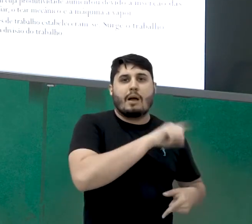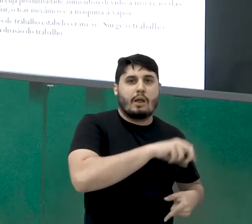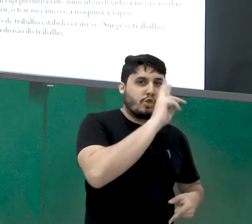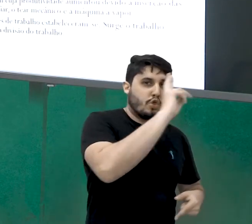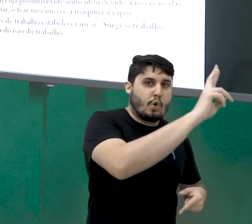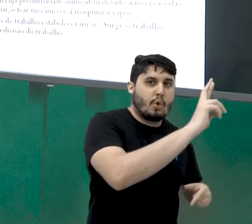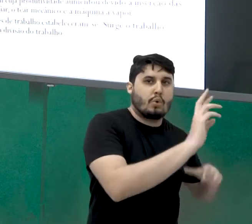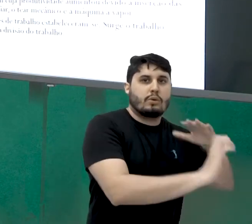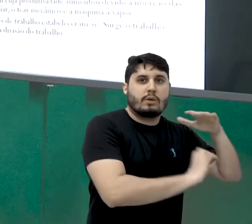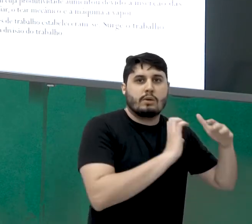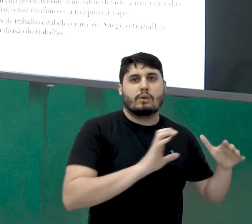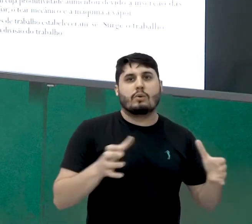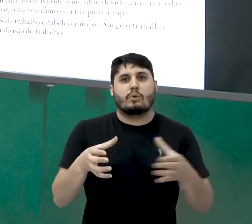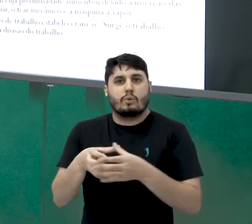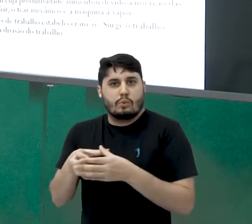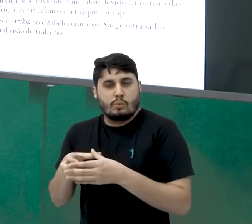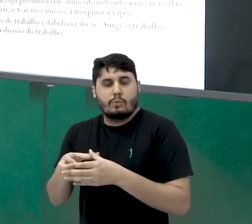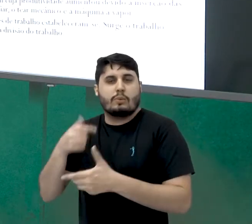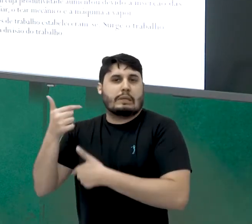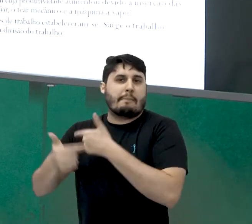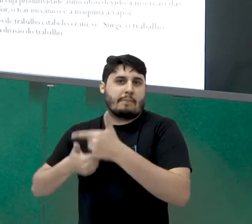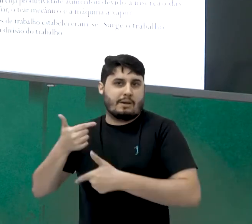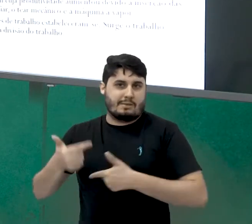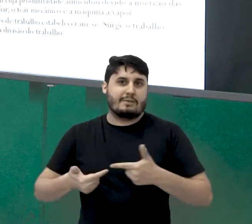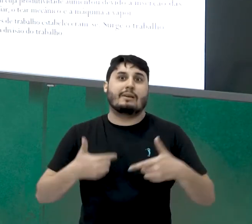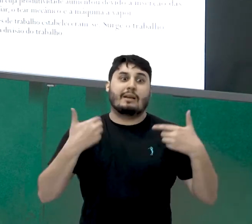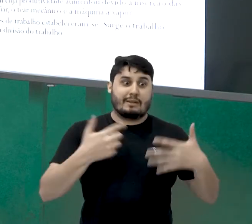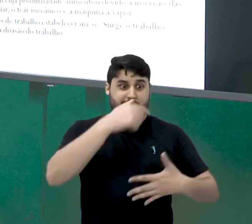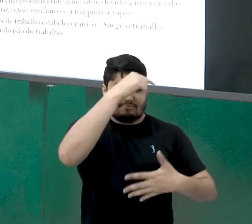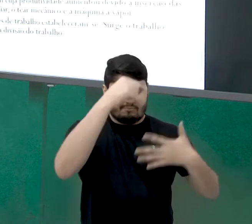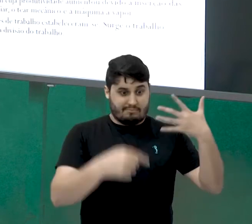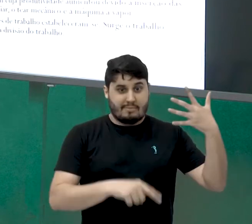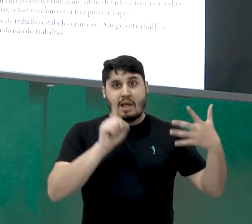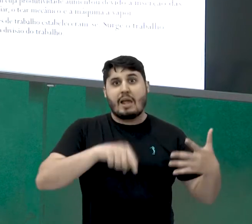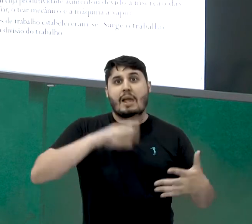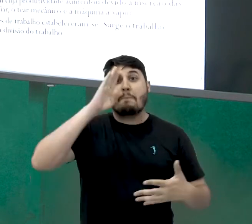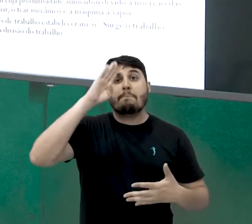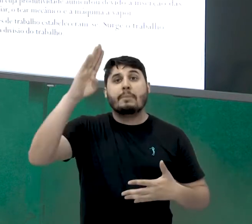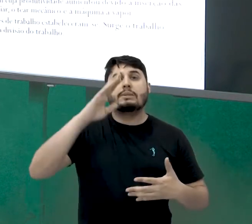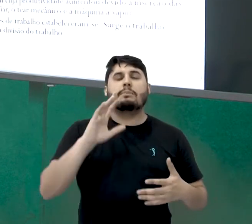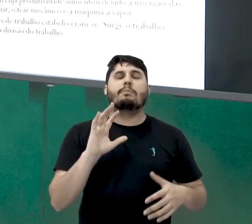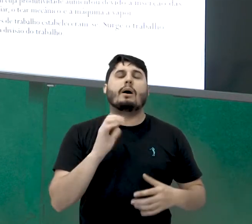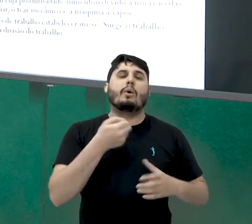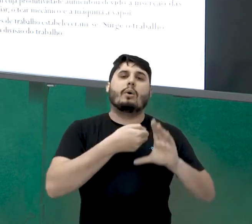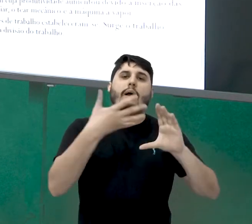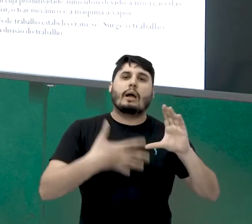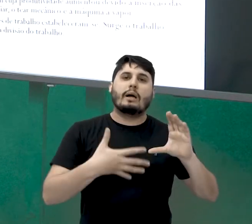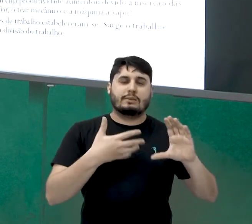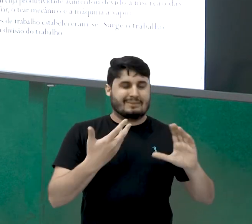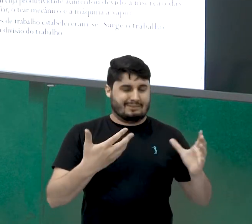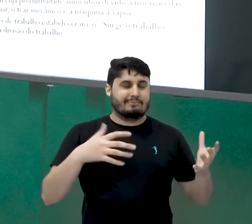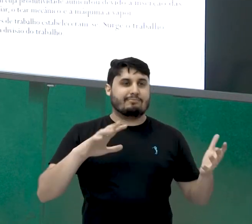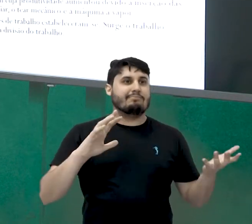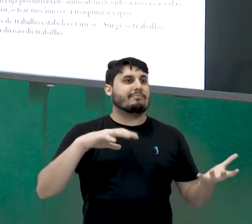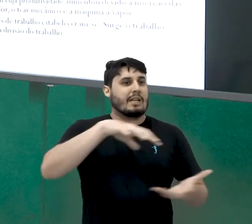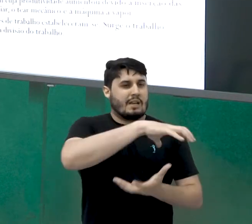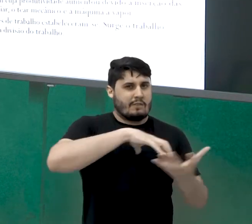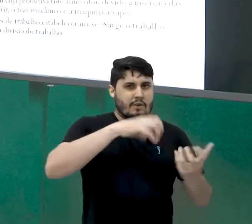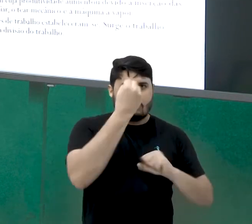vai identificar as principais características desta primeira Revolução Industrial. Tá certo,